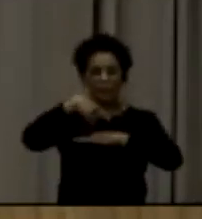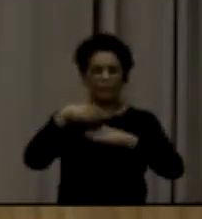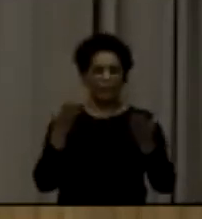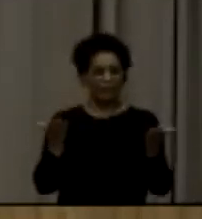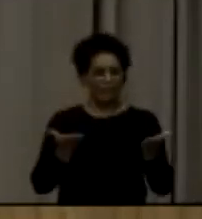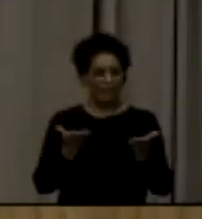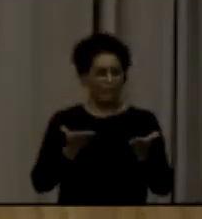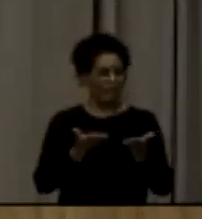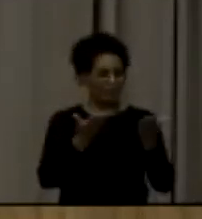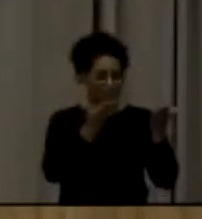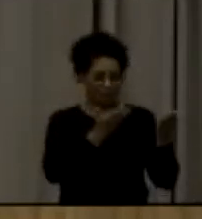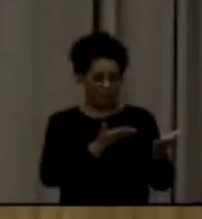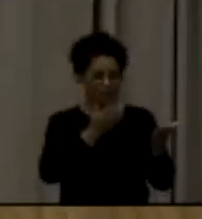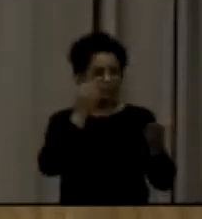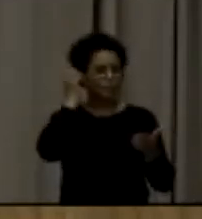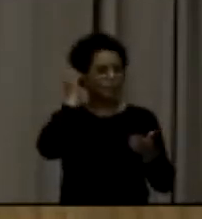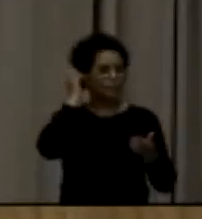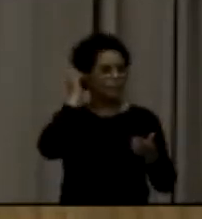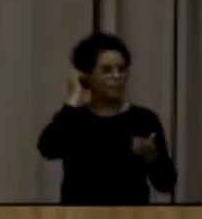Agora com você, Luiz Eugênio.